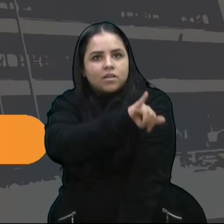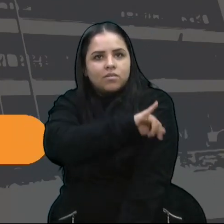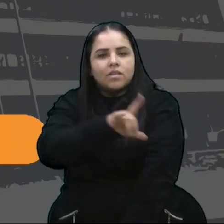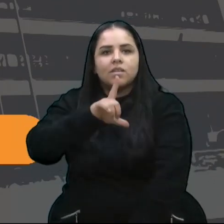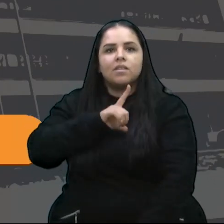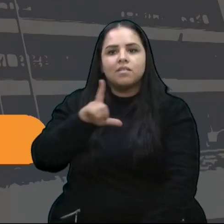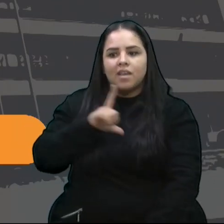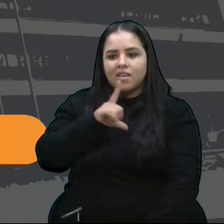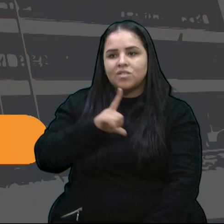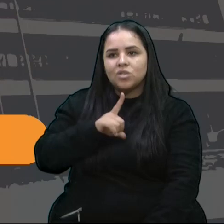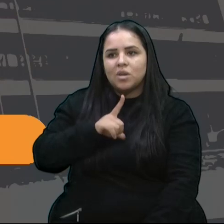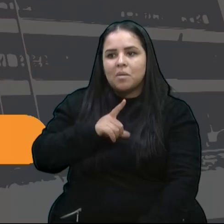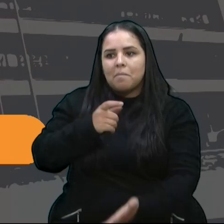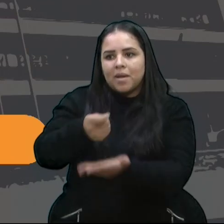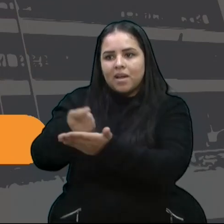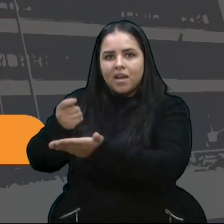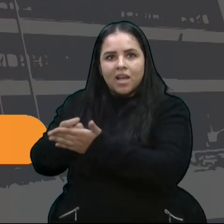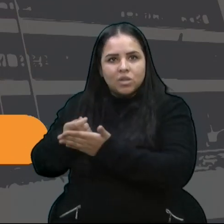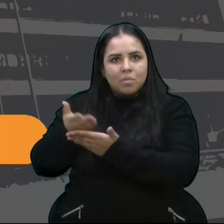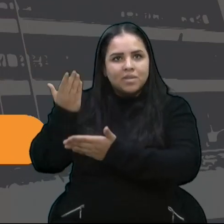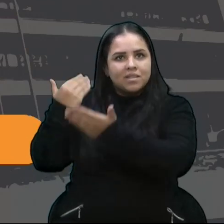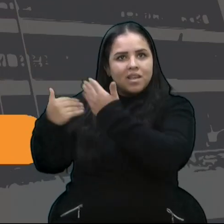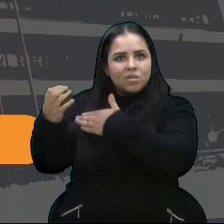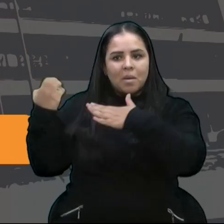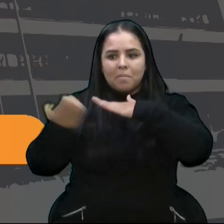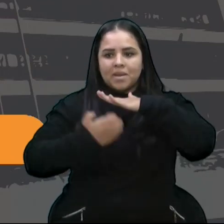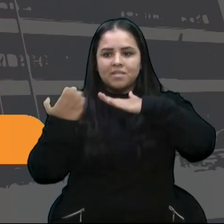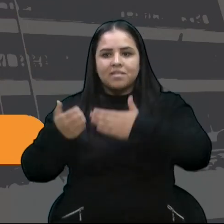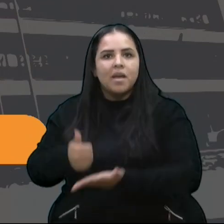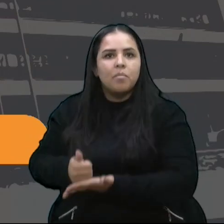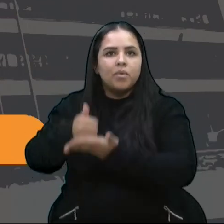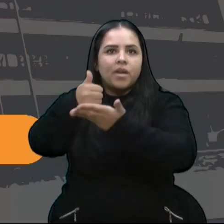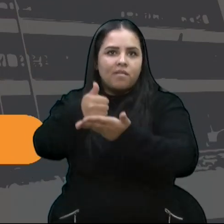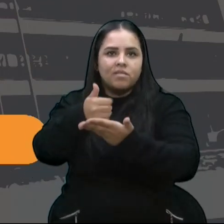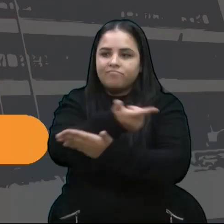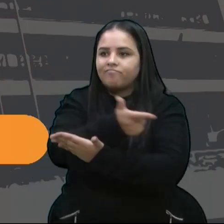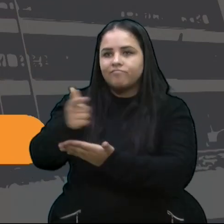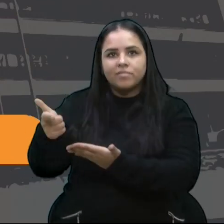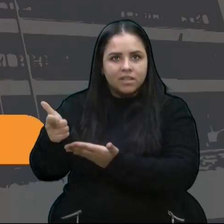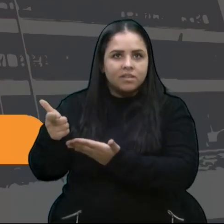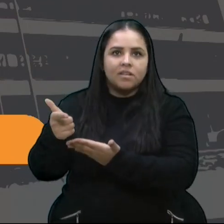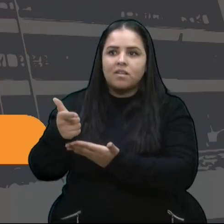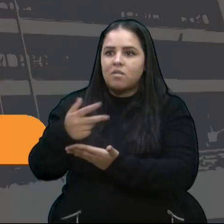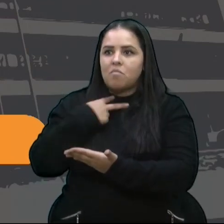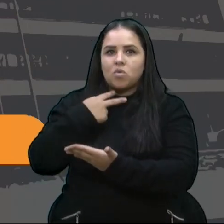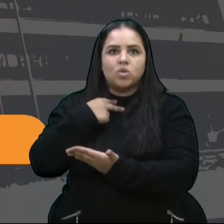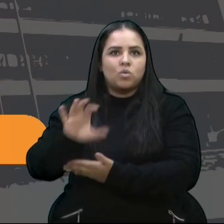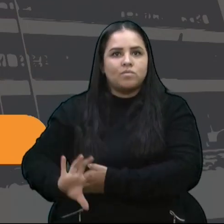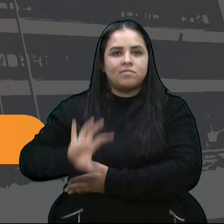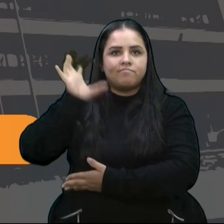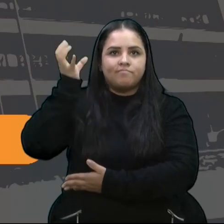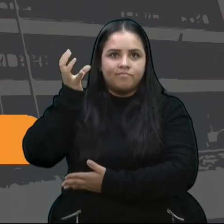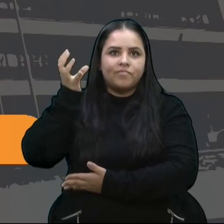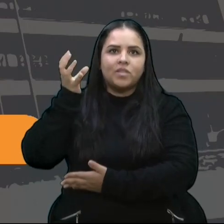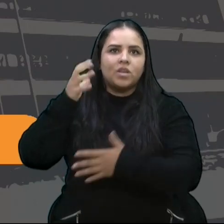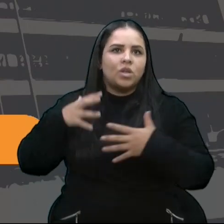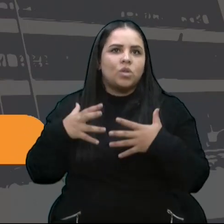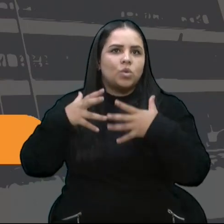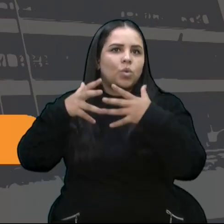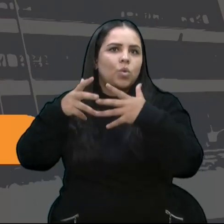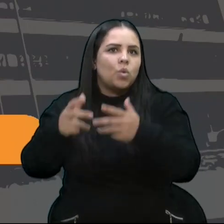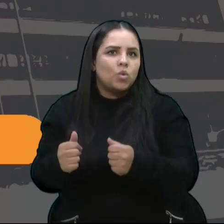de patrocínio. Como eles atuavam no local, eles não podiam mais acontecer. Então, automaticamente, todas